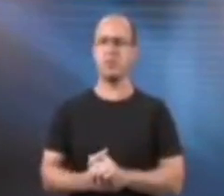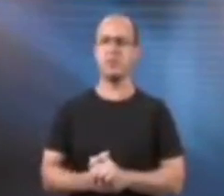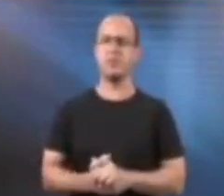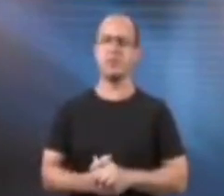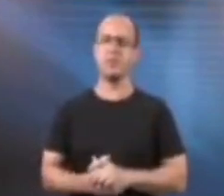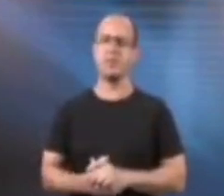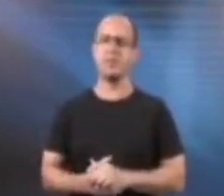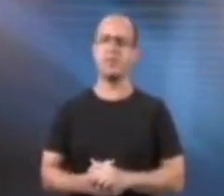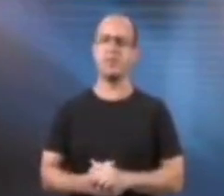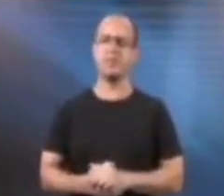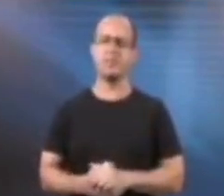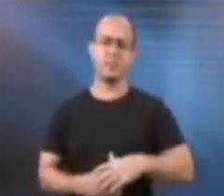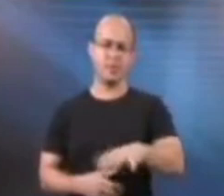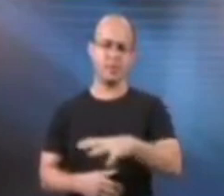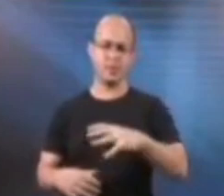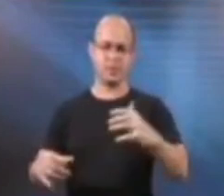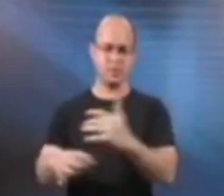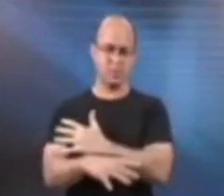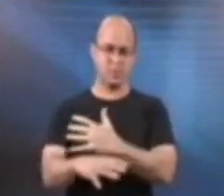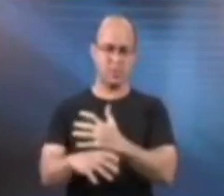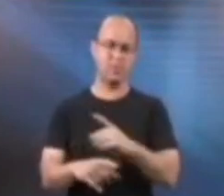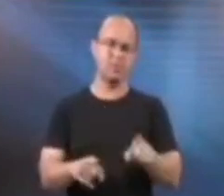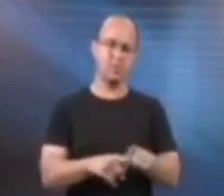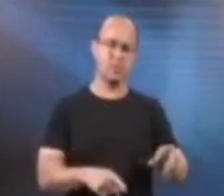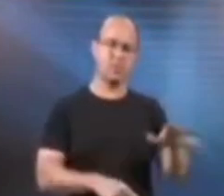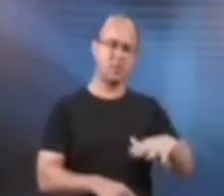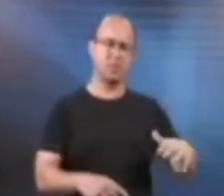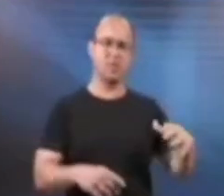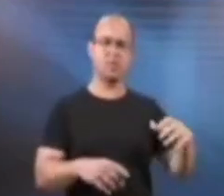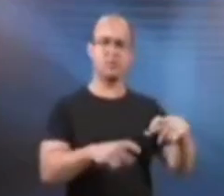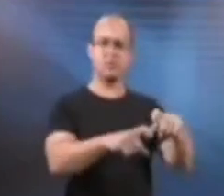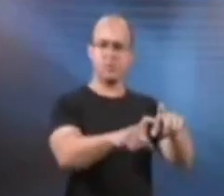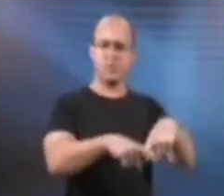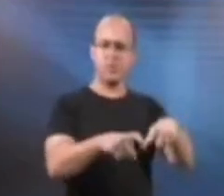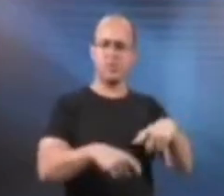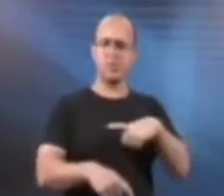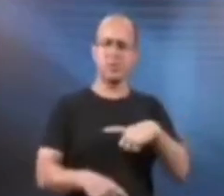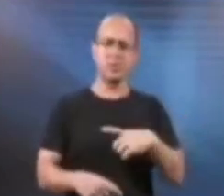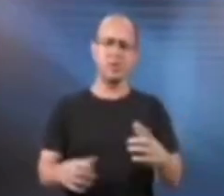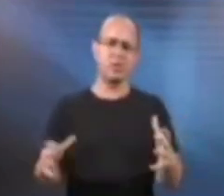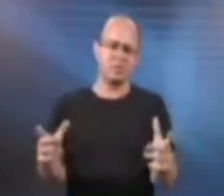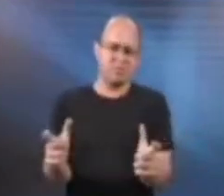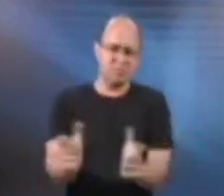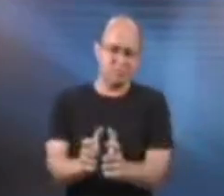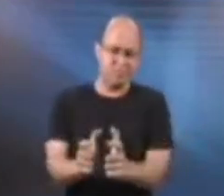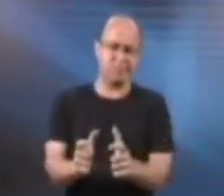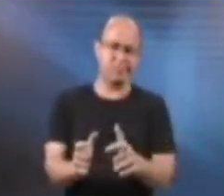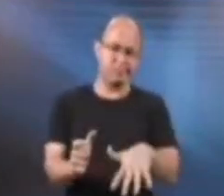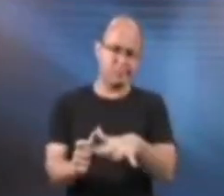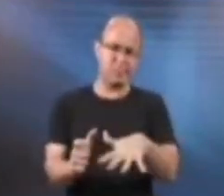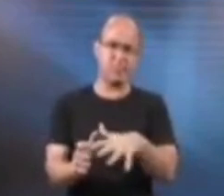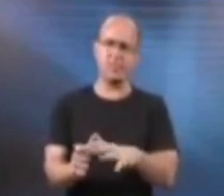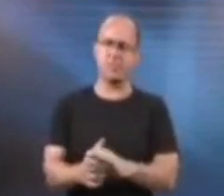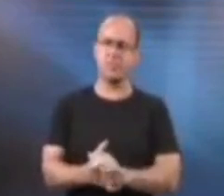áreas na zona urbana e na zona rural que alcançam uma parte desse pequeno território. E vai